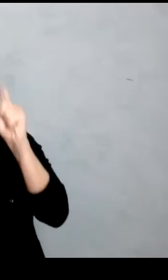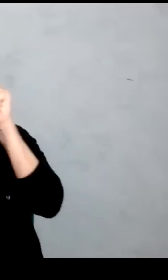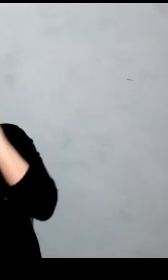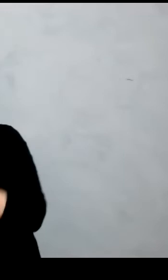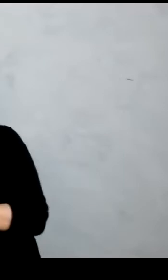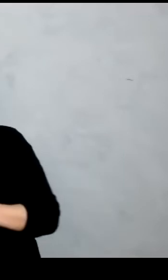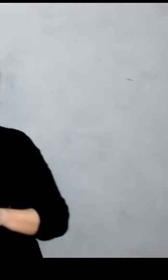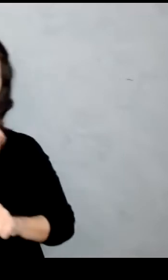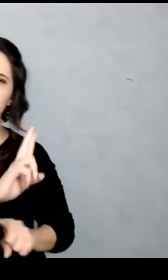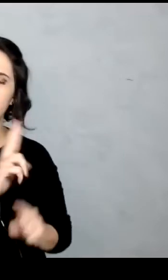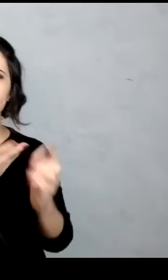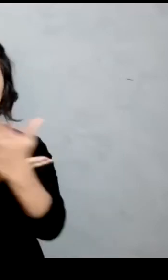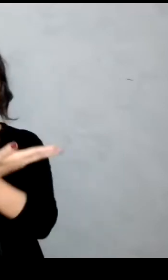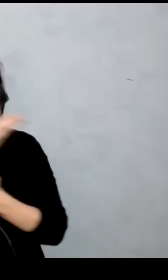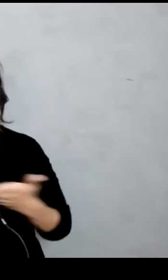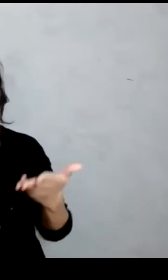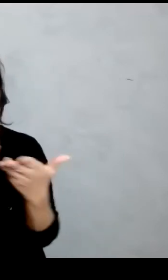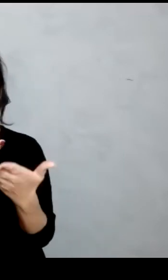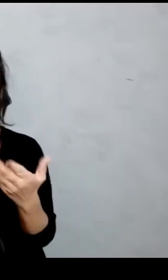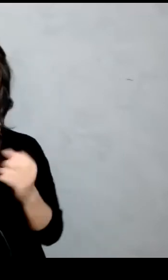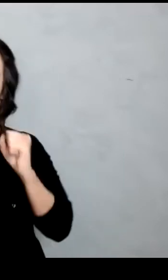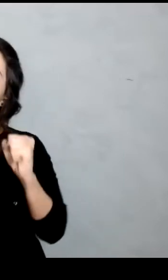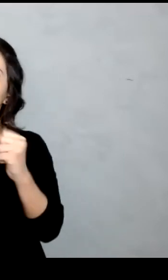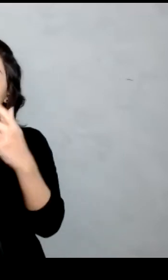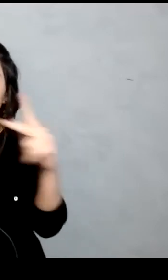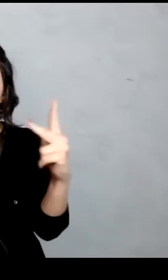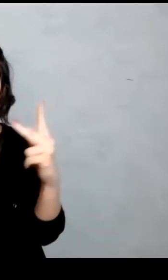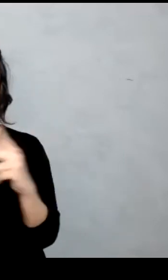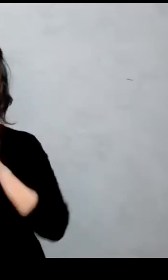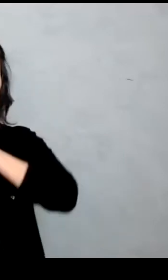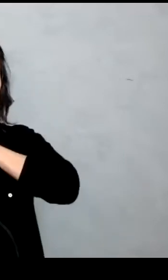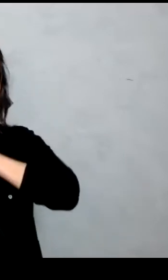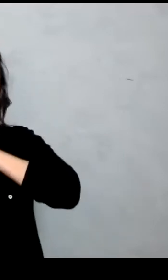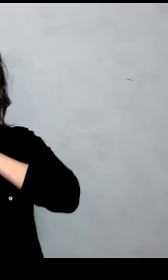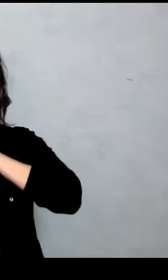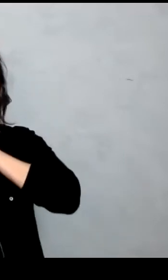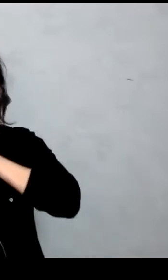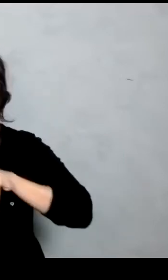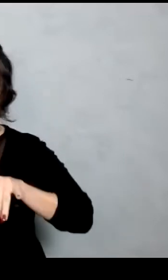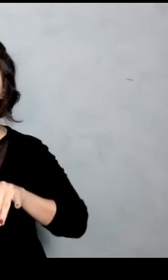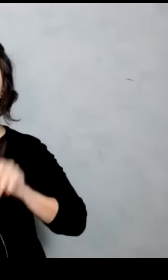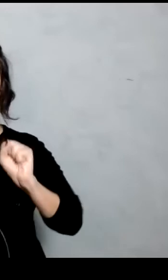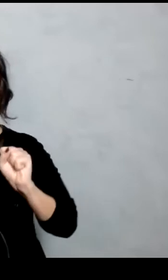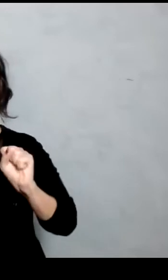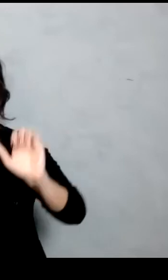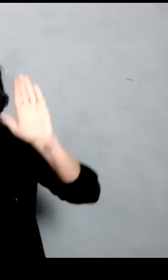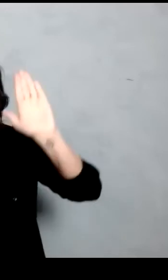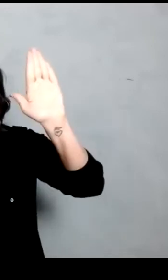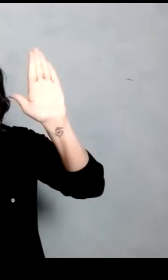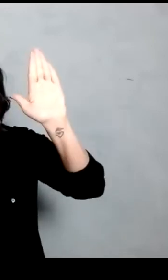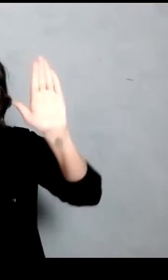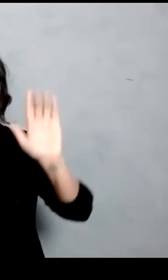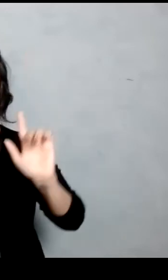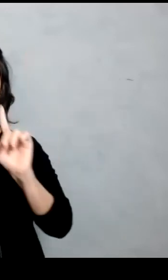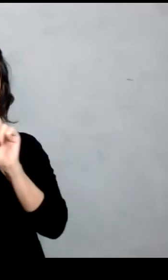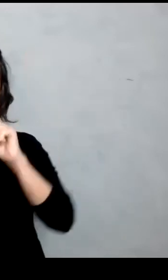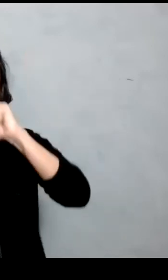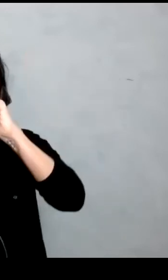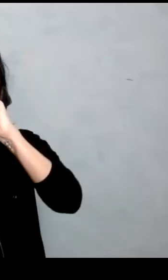pelo chat ou levantando a mão de sinalização, ok? Então, novamente, eu peço a gentileza que deixe